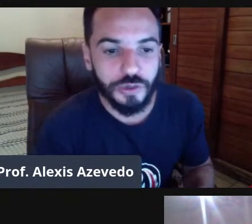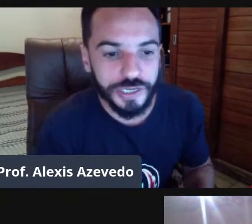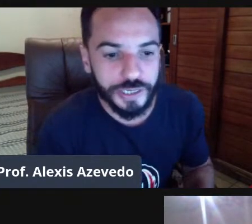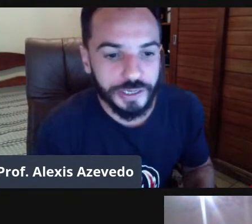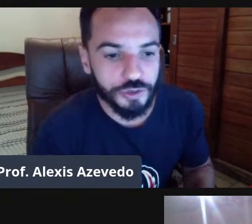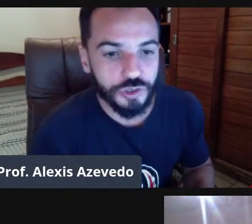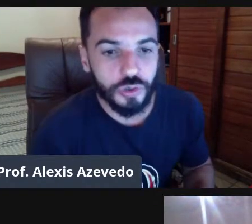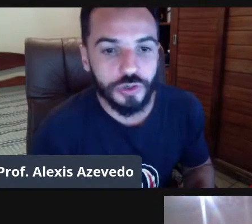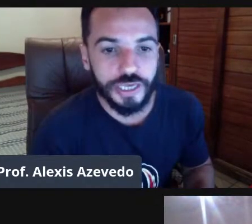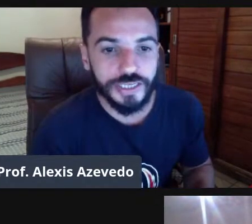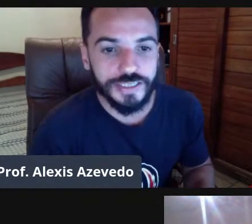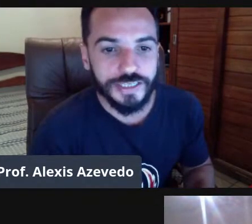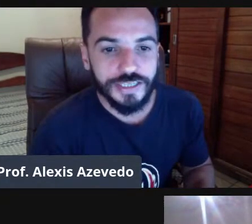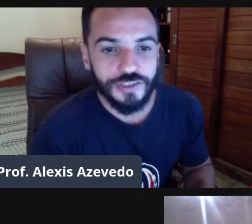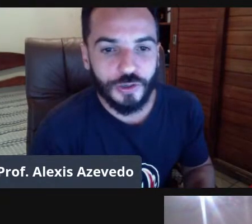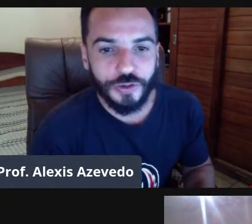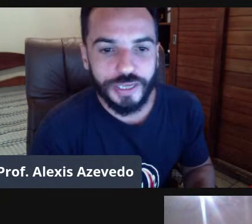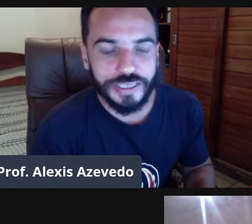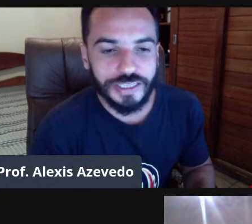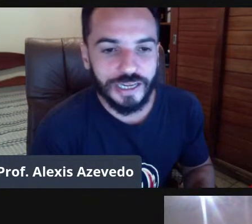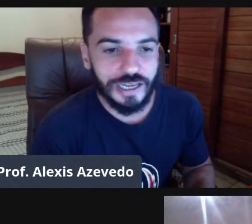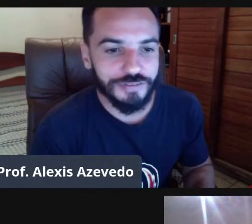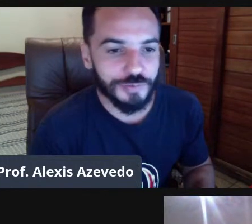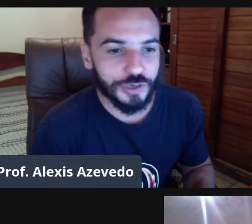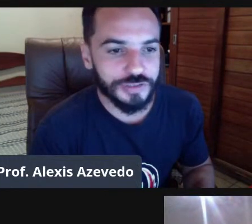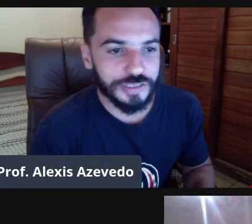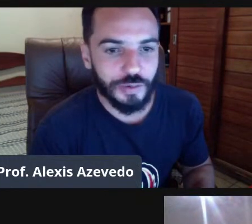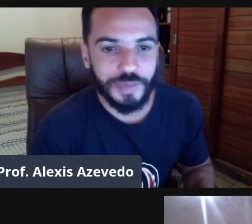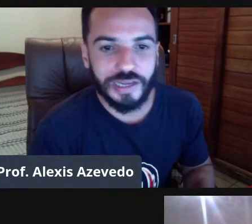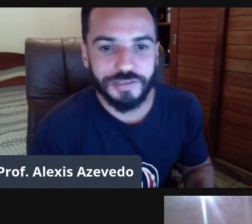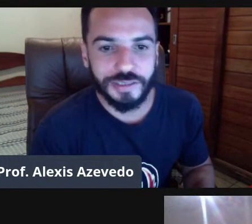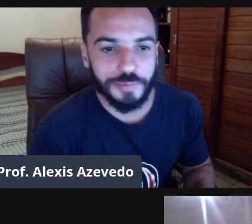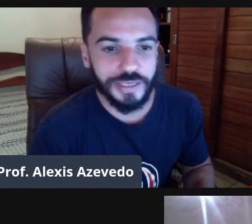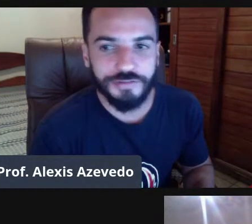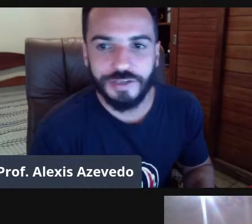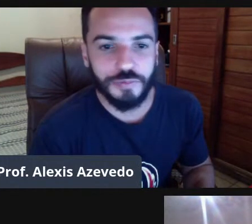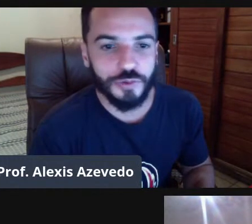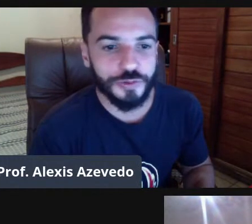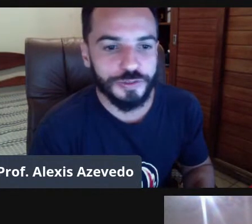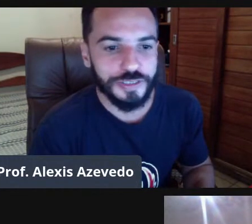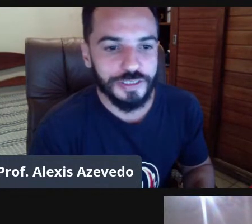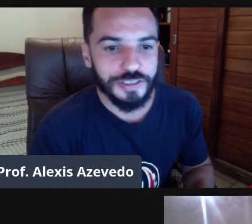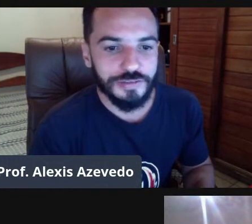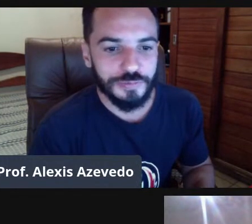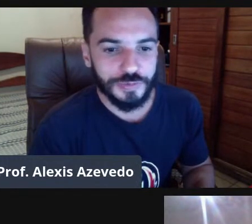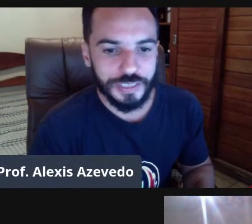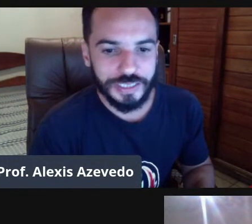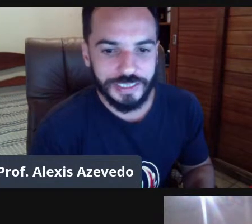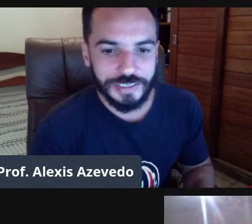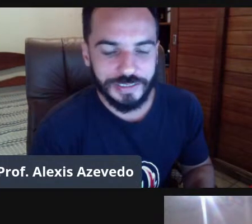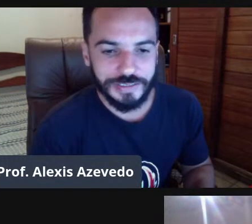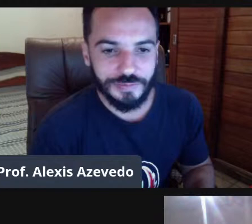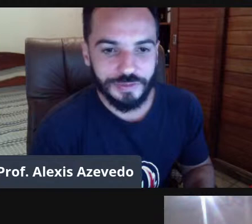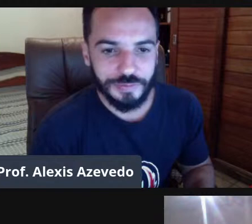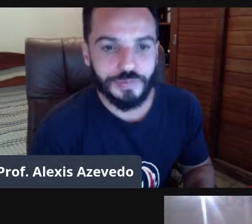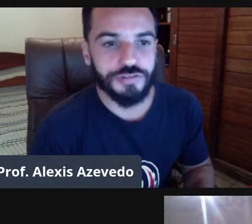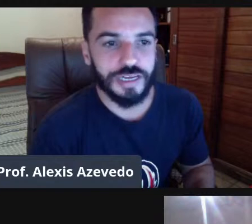parabéns, Lorena, eu te coloquei aqui na live, pode ser que está com a palavra também, vamos